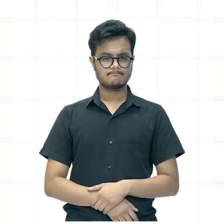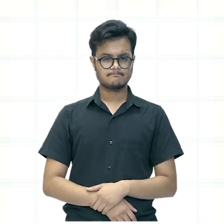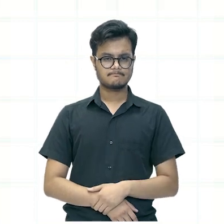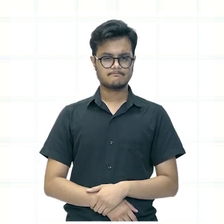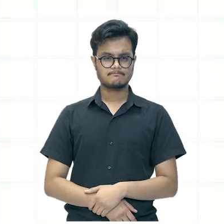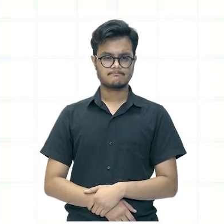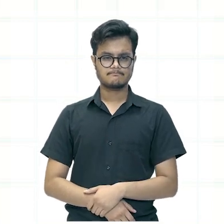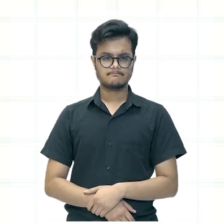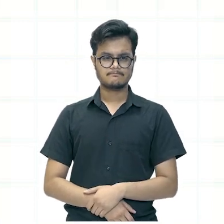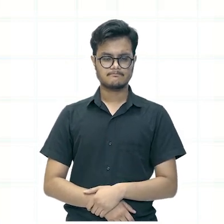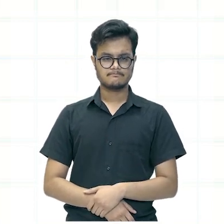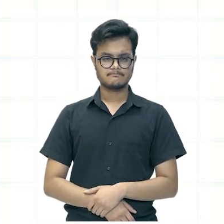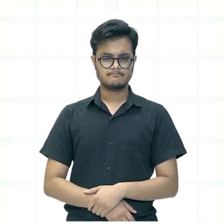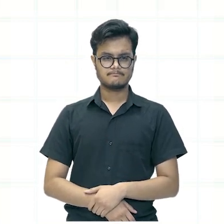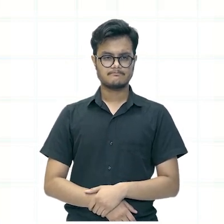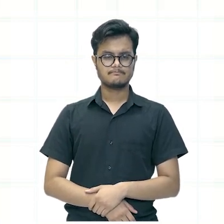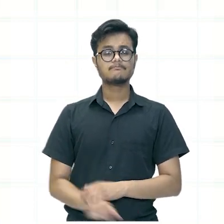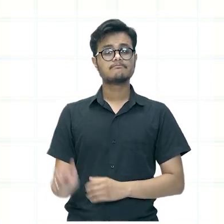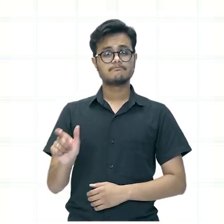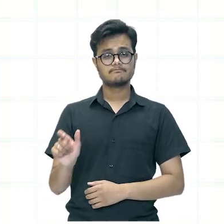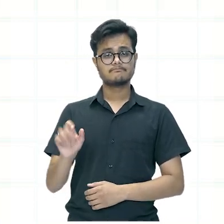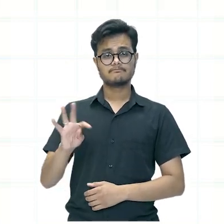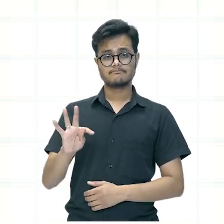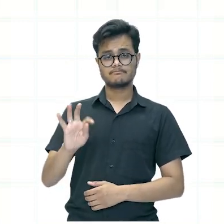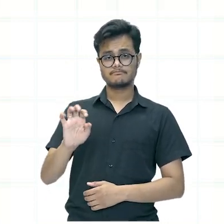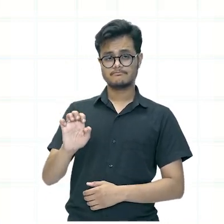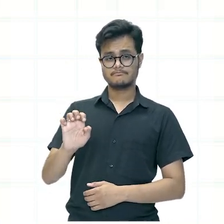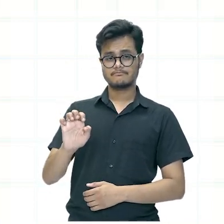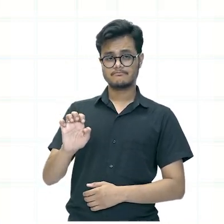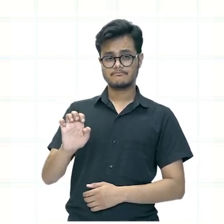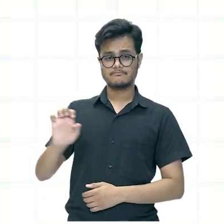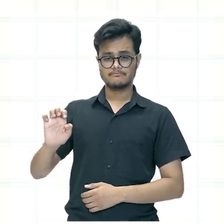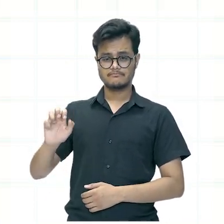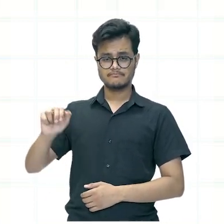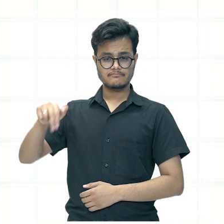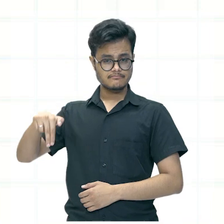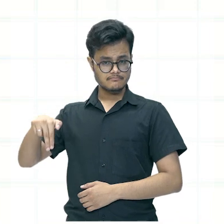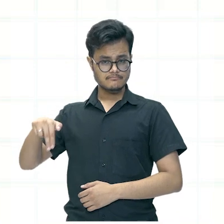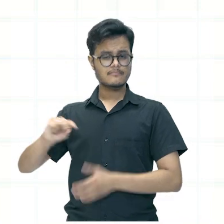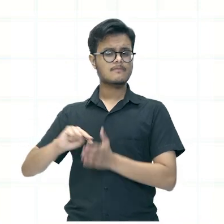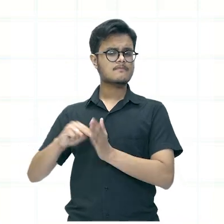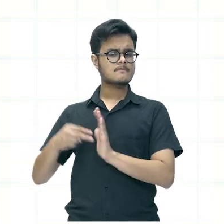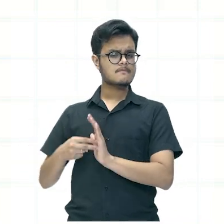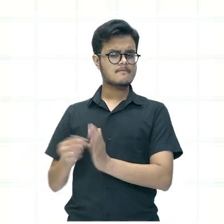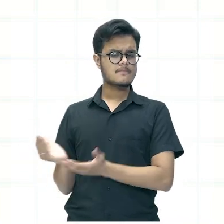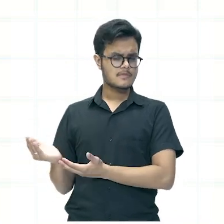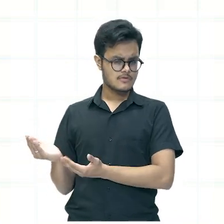palavra teen. A palavra teen é adolescente, né? Teen.